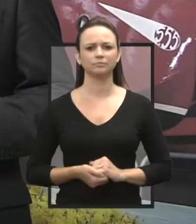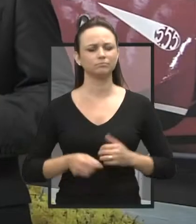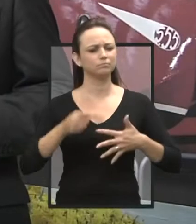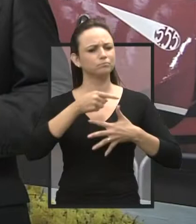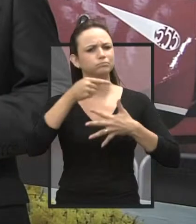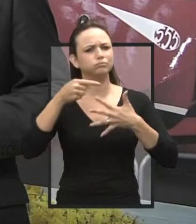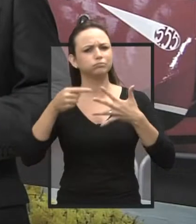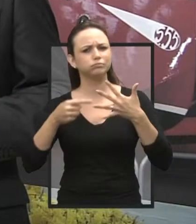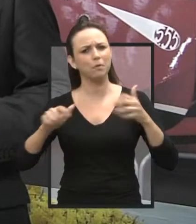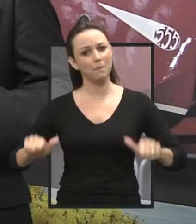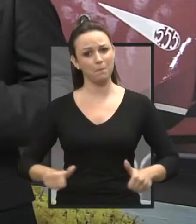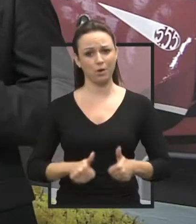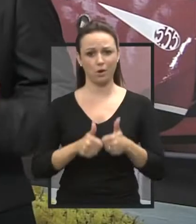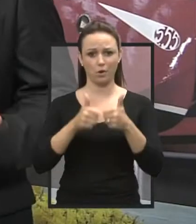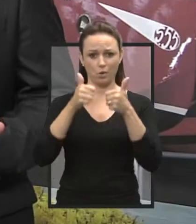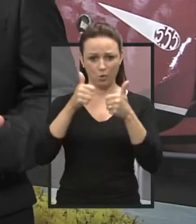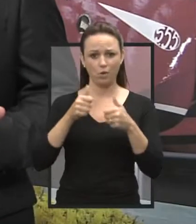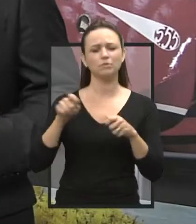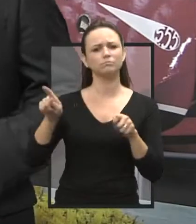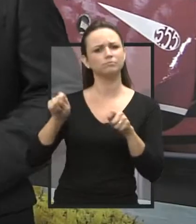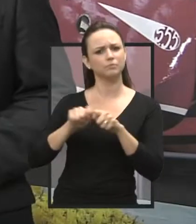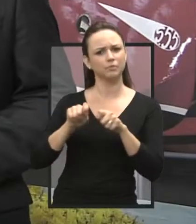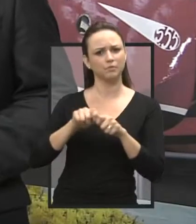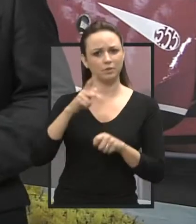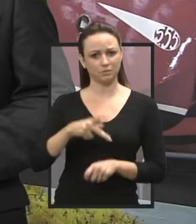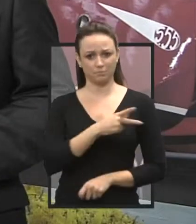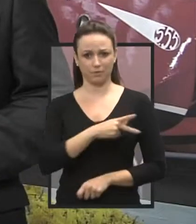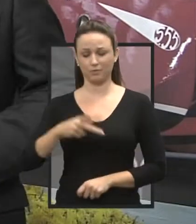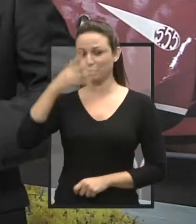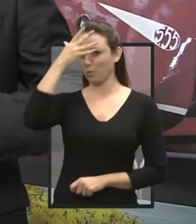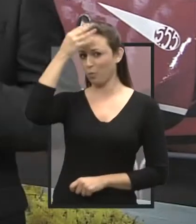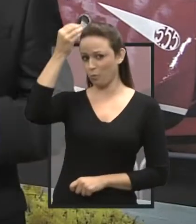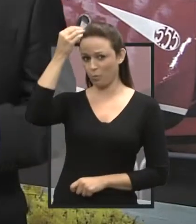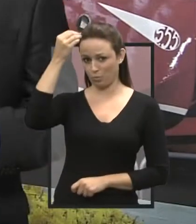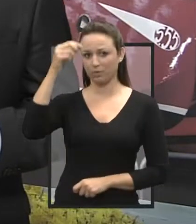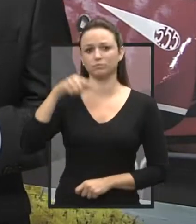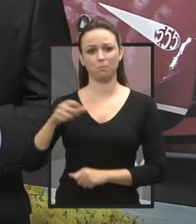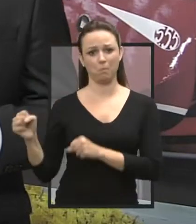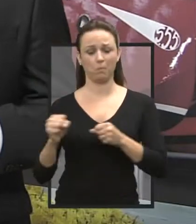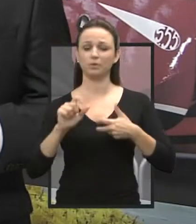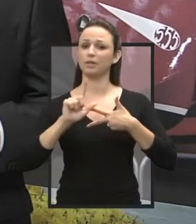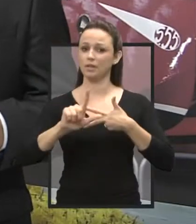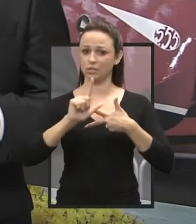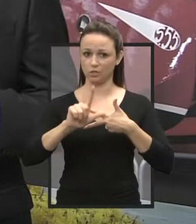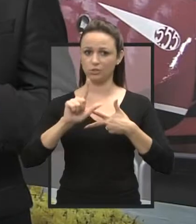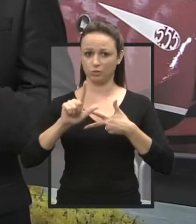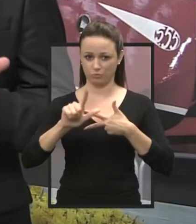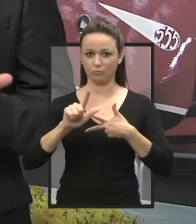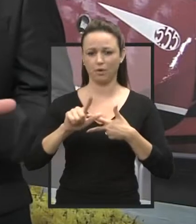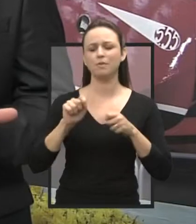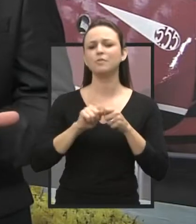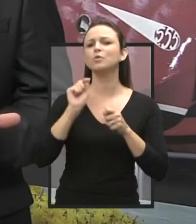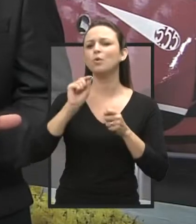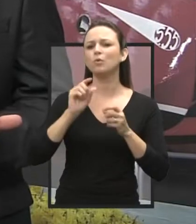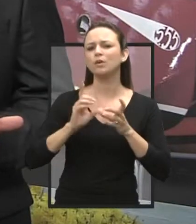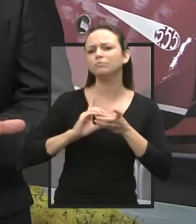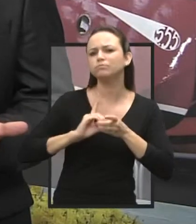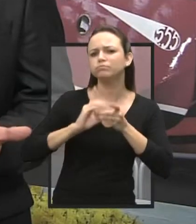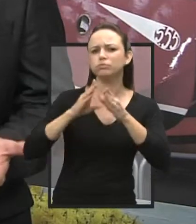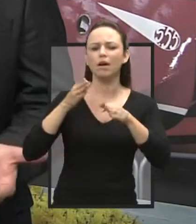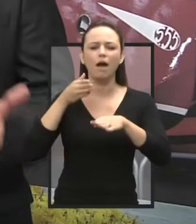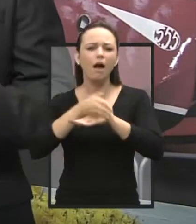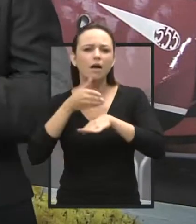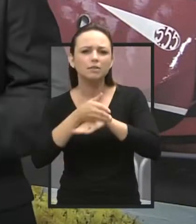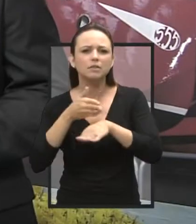Entre as diversas melhorias implantadas pelo presidente Lucas Flores no Poder Legislativo para democratizar o